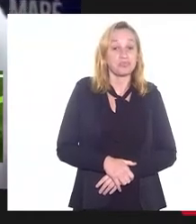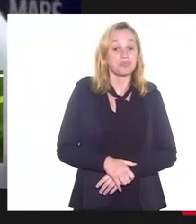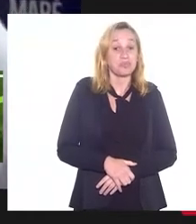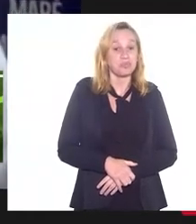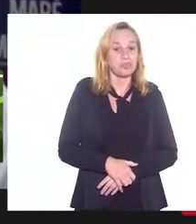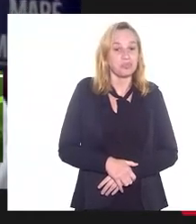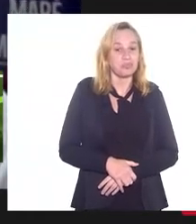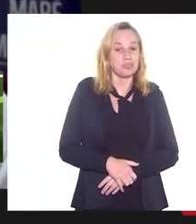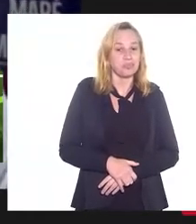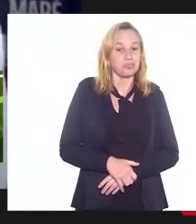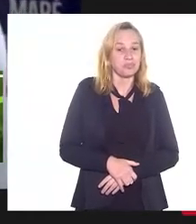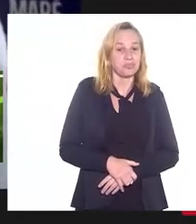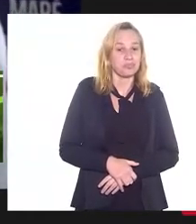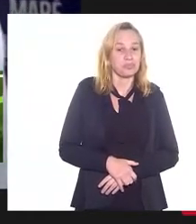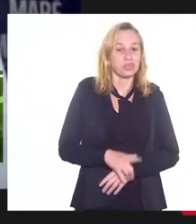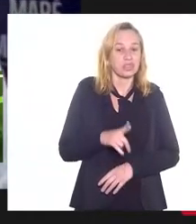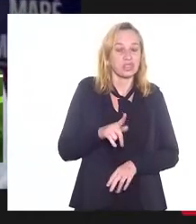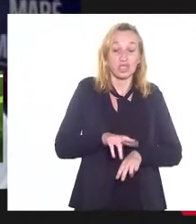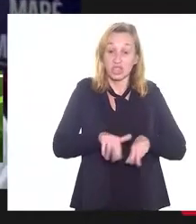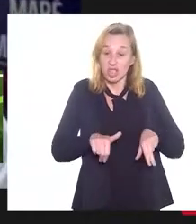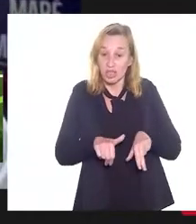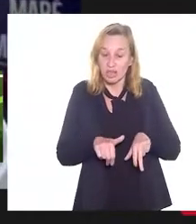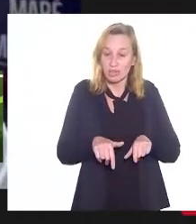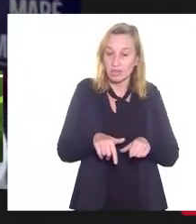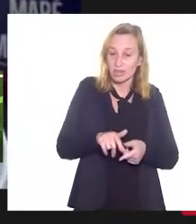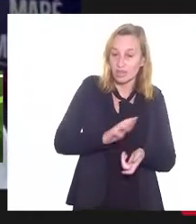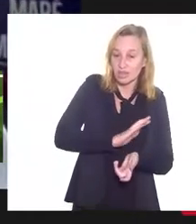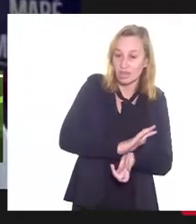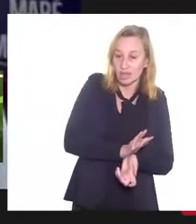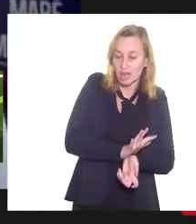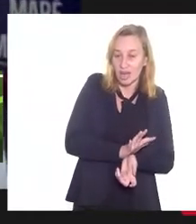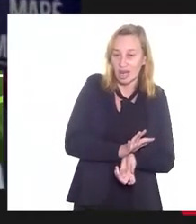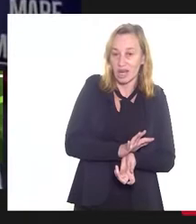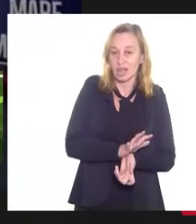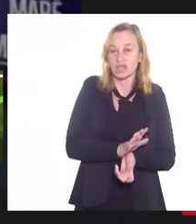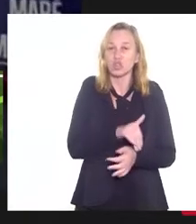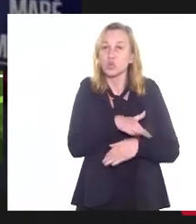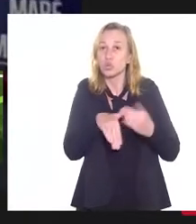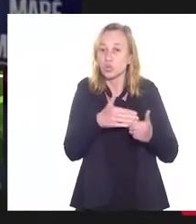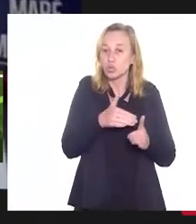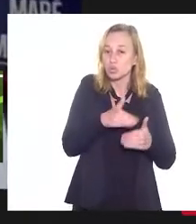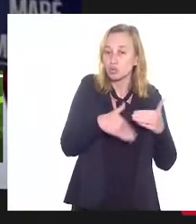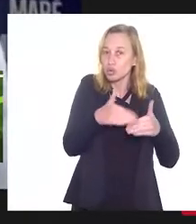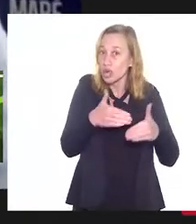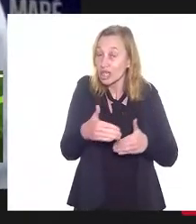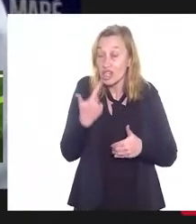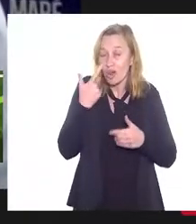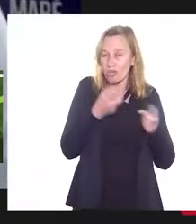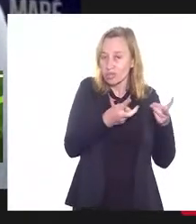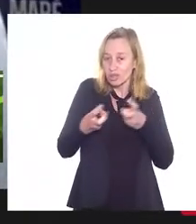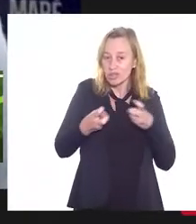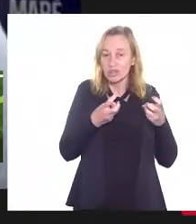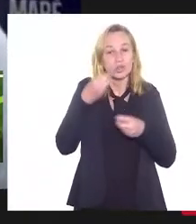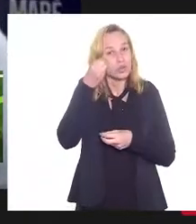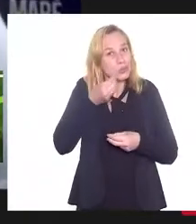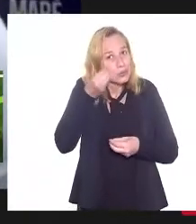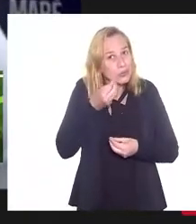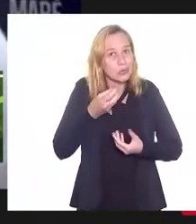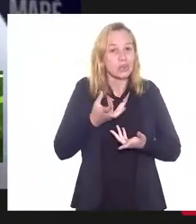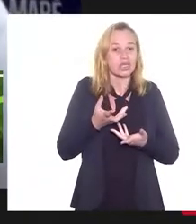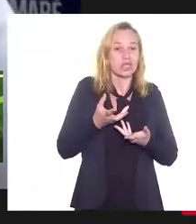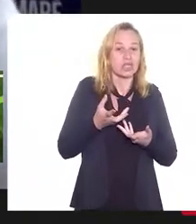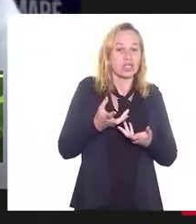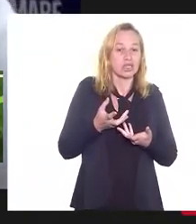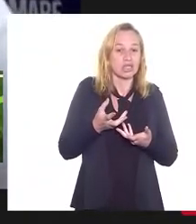esse recorte de gênero e de raça para todo o processo que vemos e experimentamos